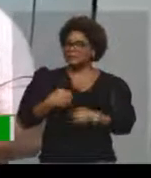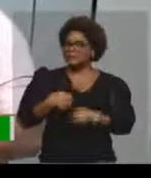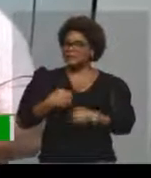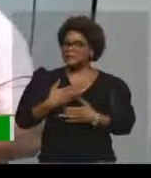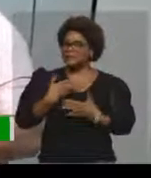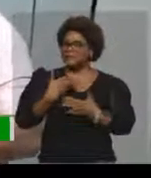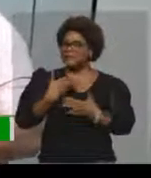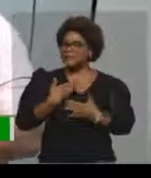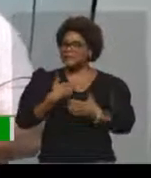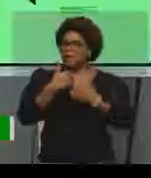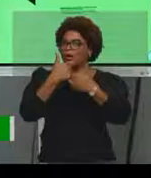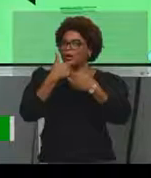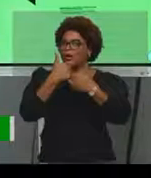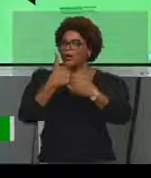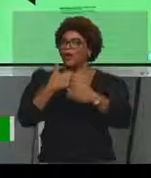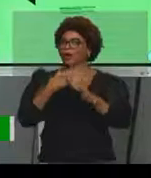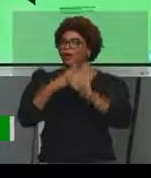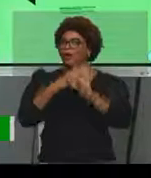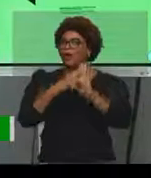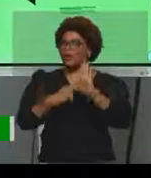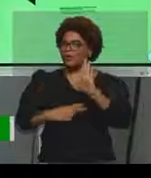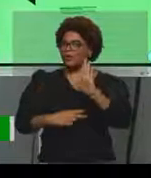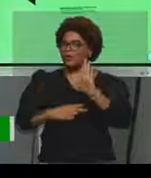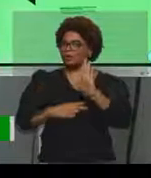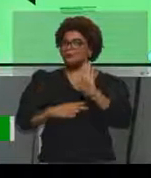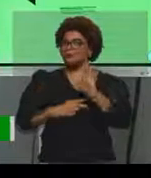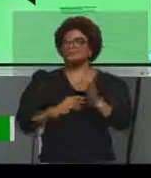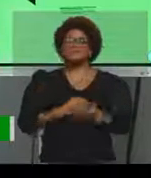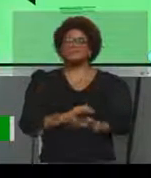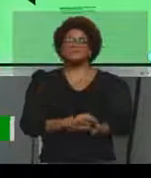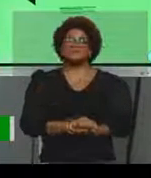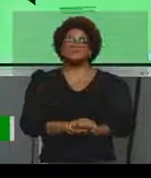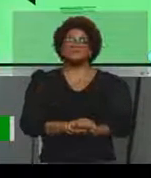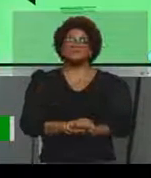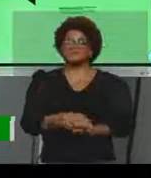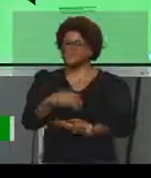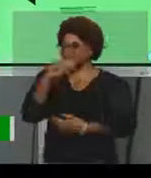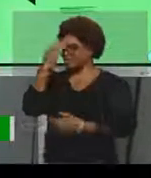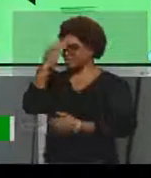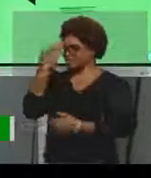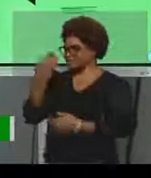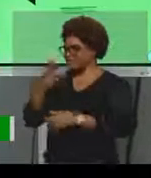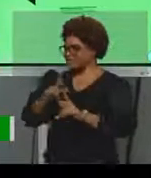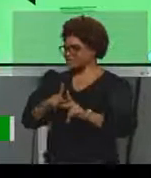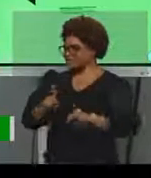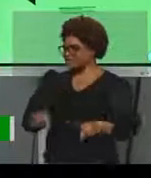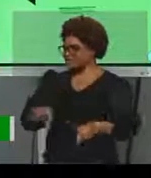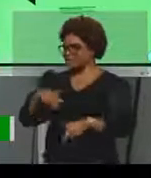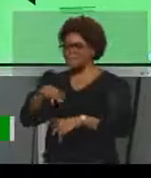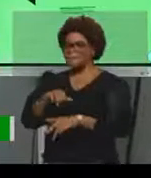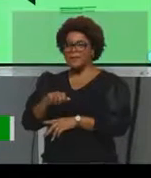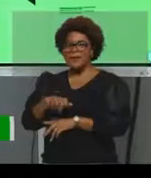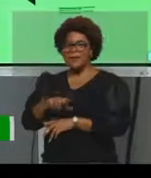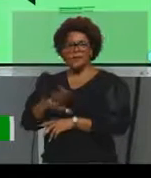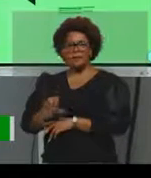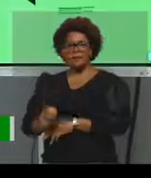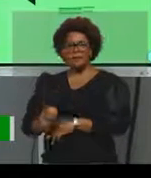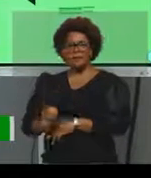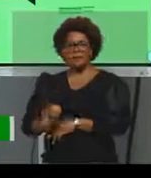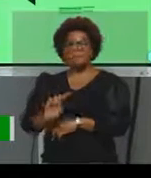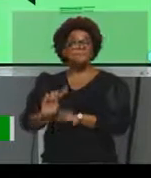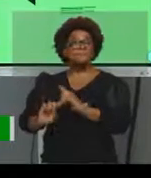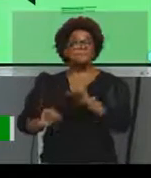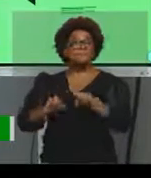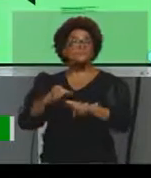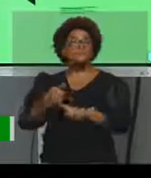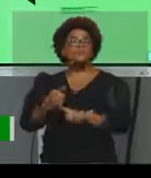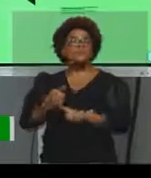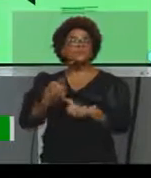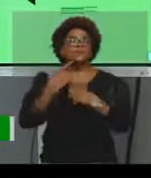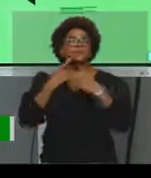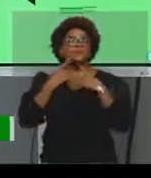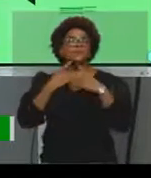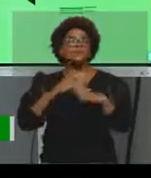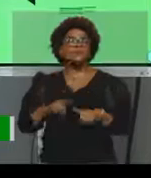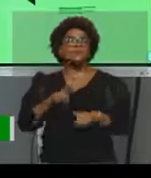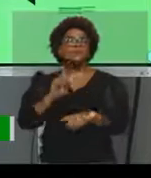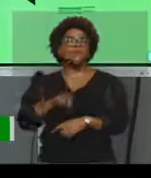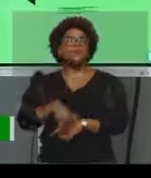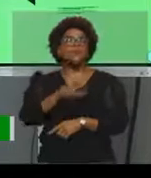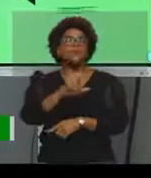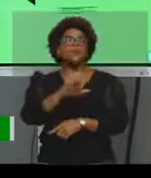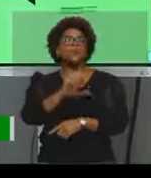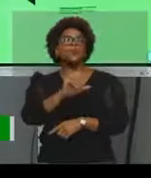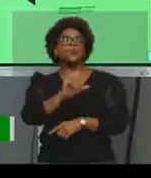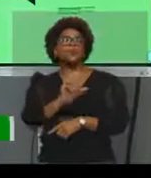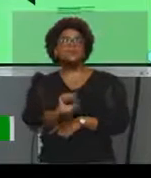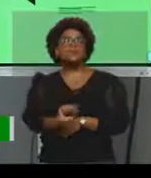leitura. Obrigada, professor Magno. A nossa próxima dúvida é do Luiz Fernando Ayala. Ele é estudante